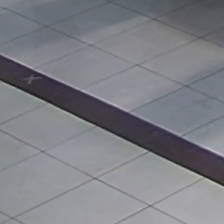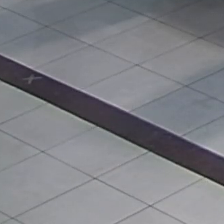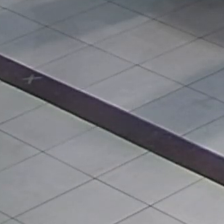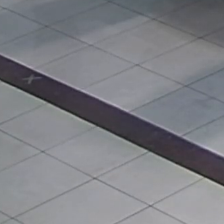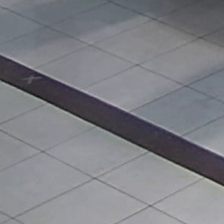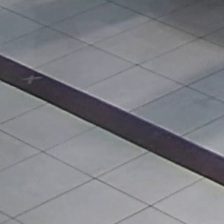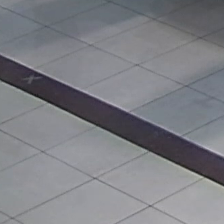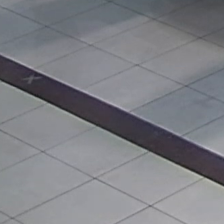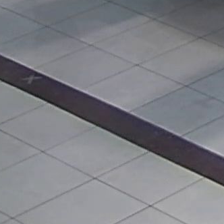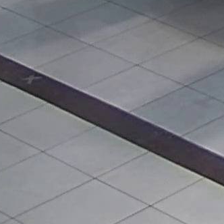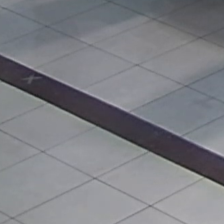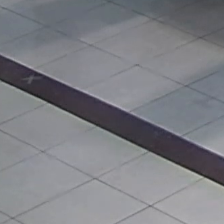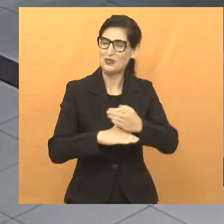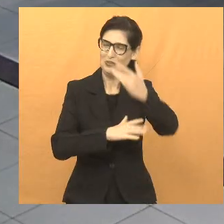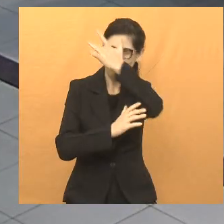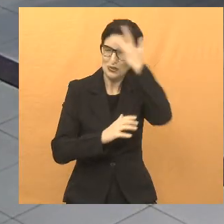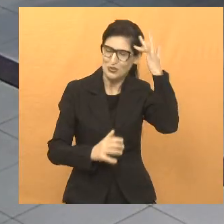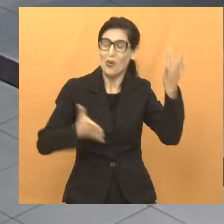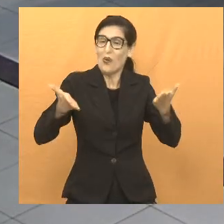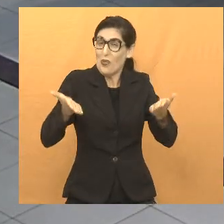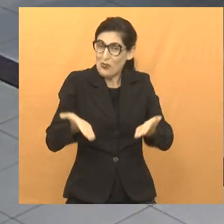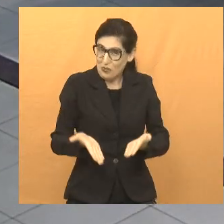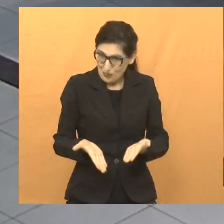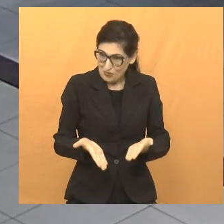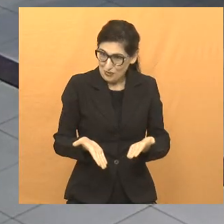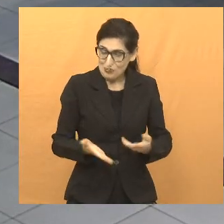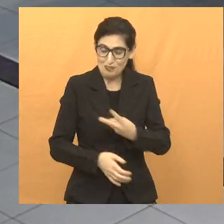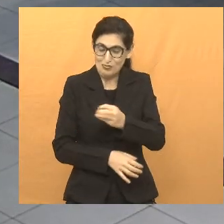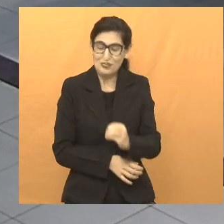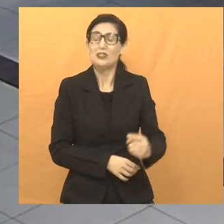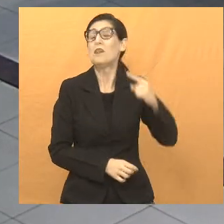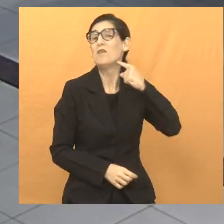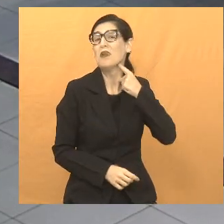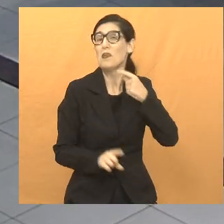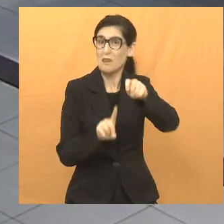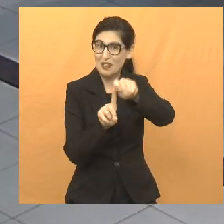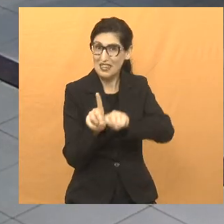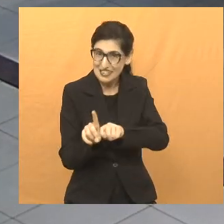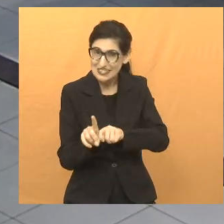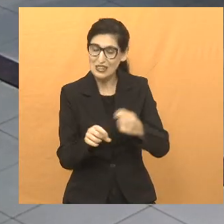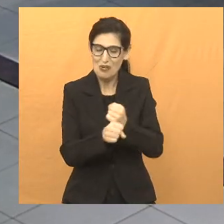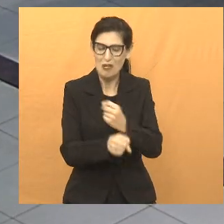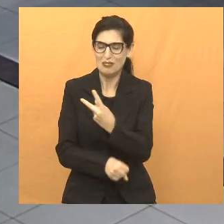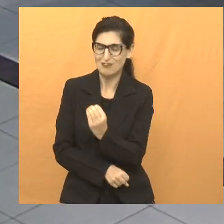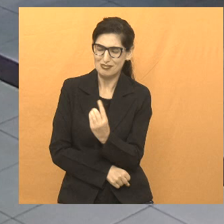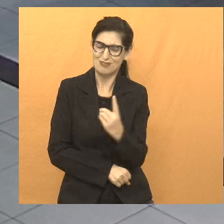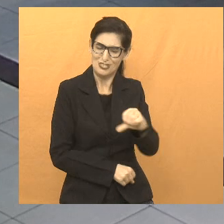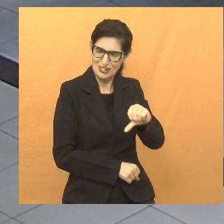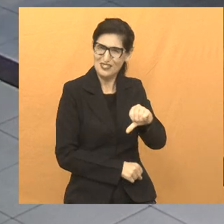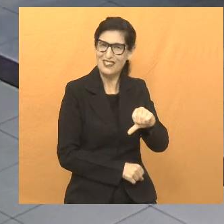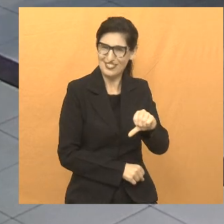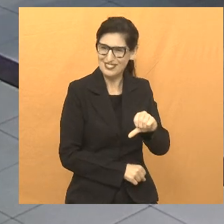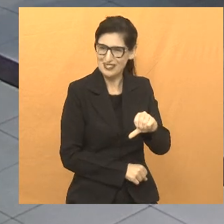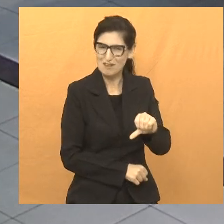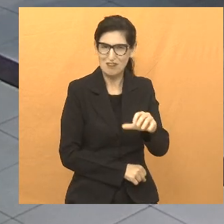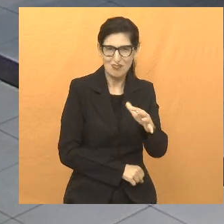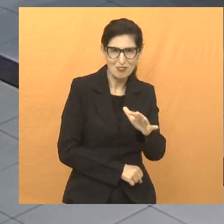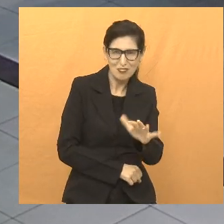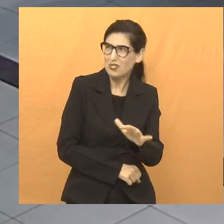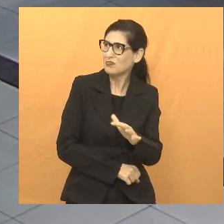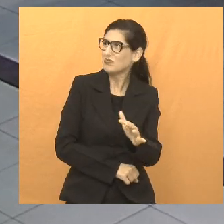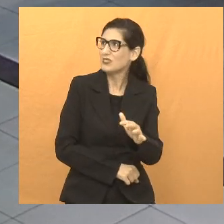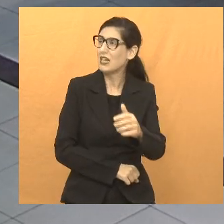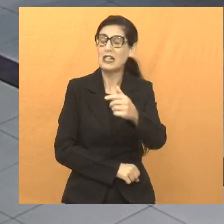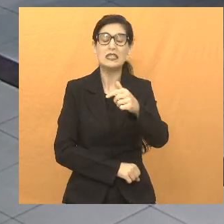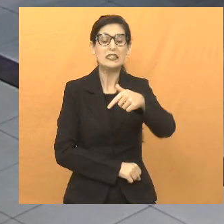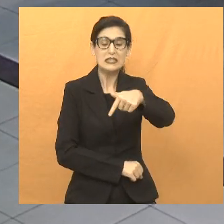Boa noite a todos. Estamos aqui hoje, 30 de maio de 2019, aproximadamente 19